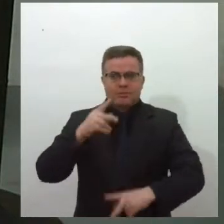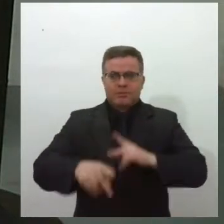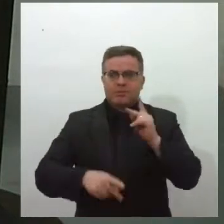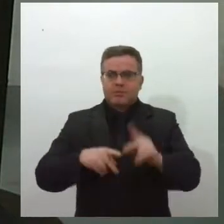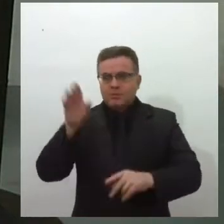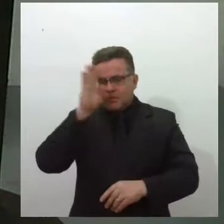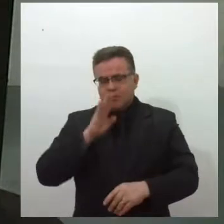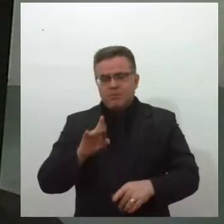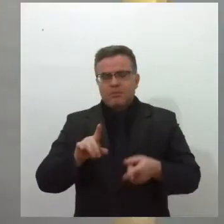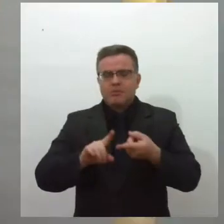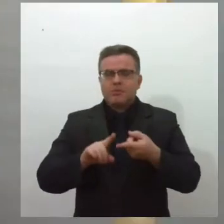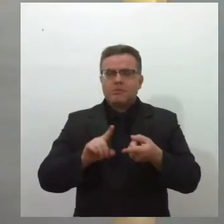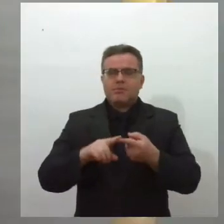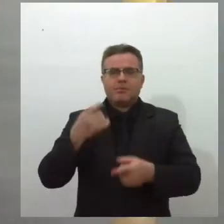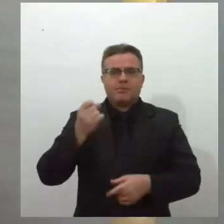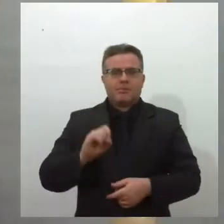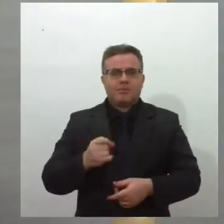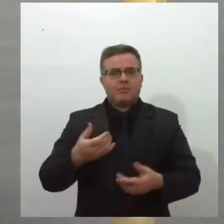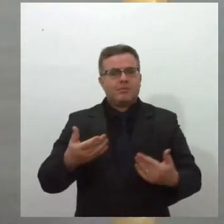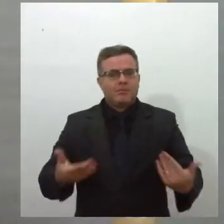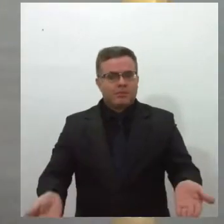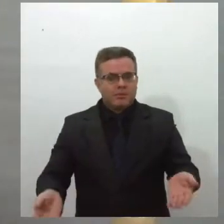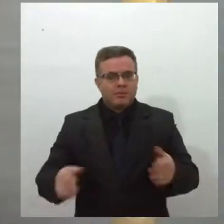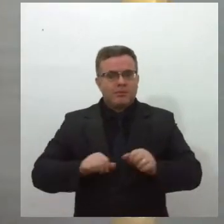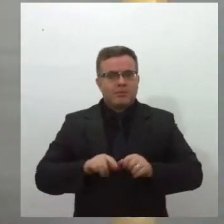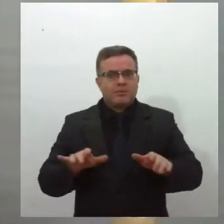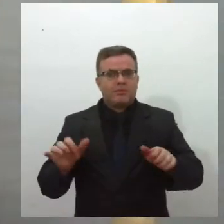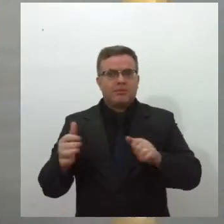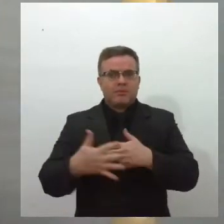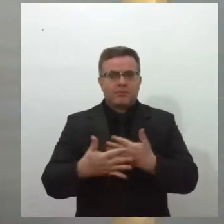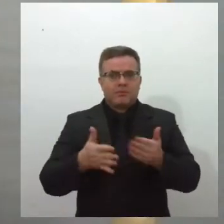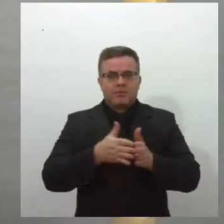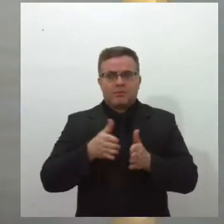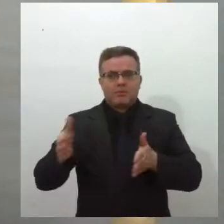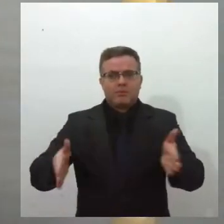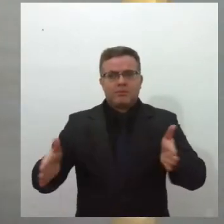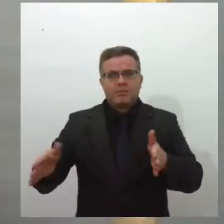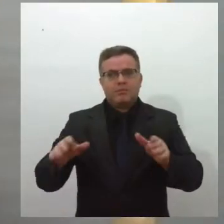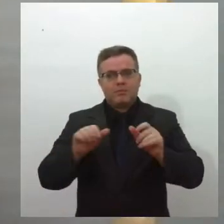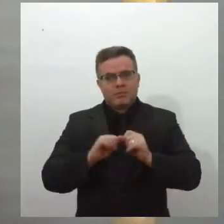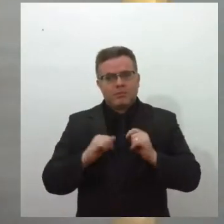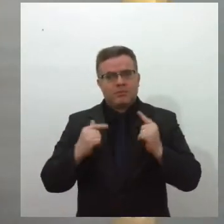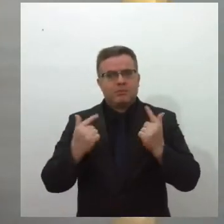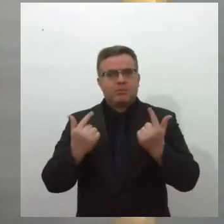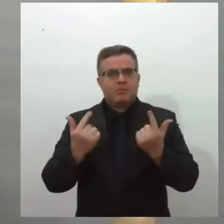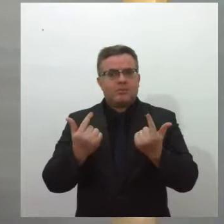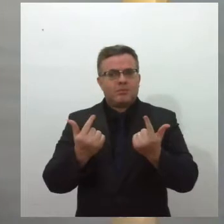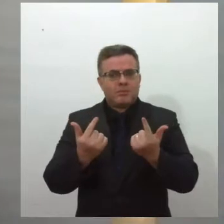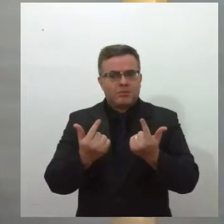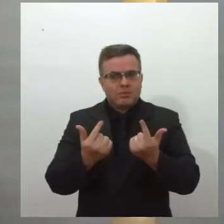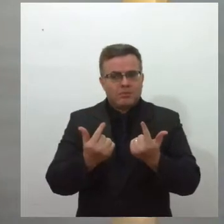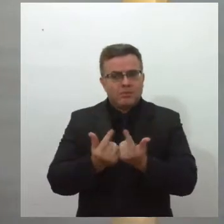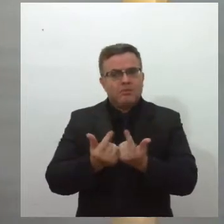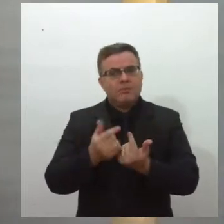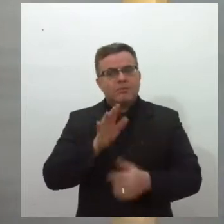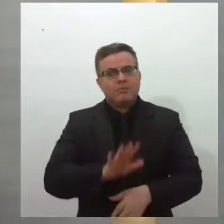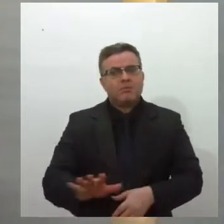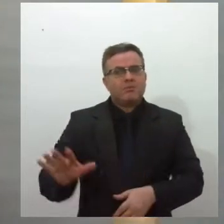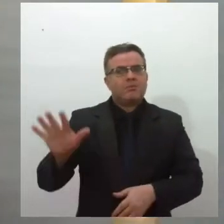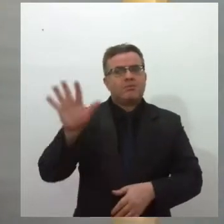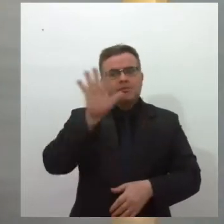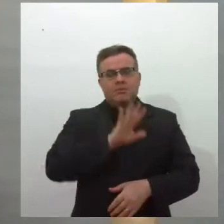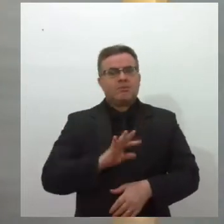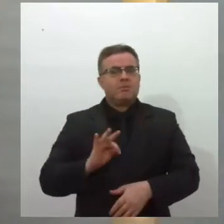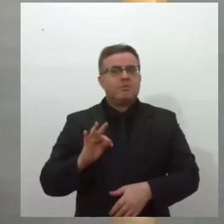e sergipana. Durante o período de pandemia, as casas legislativas em âmbito nacional, estadual e